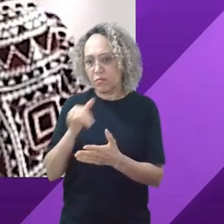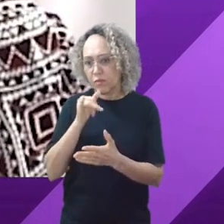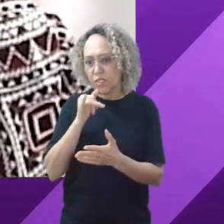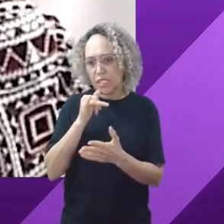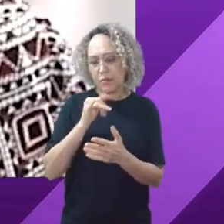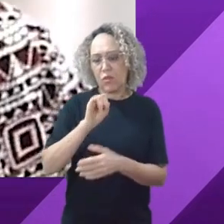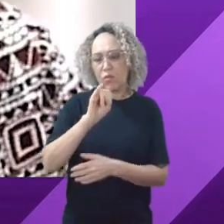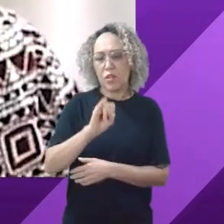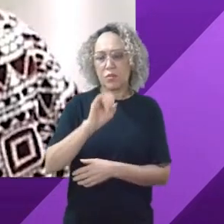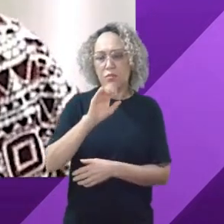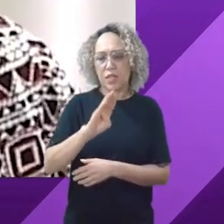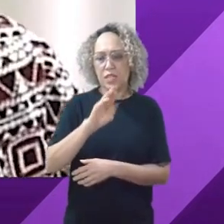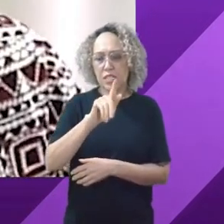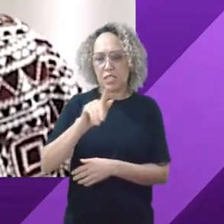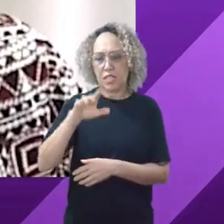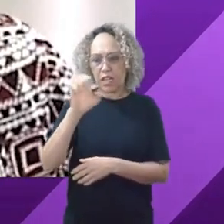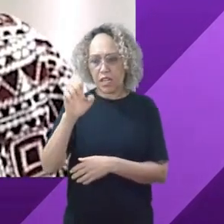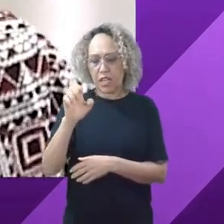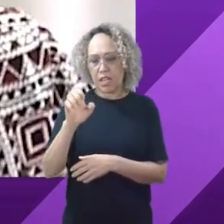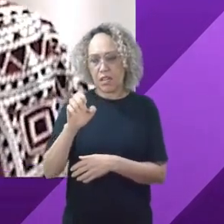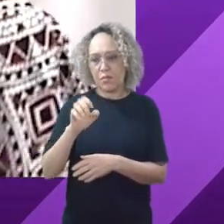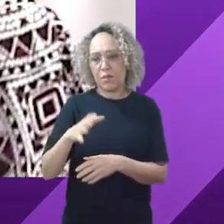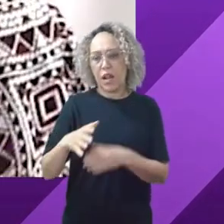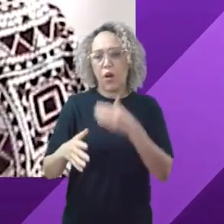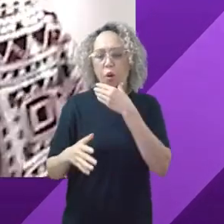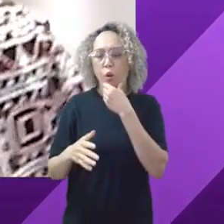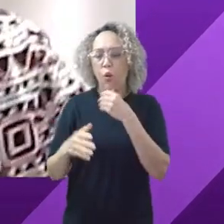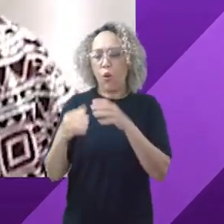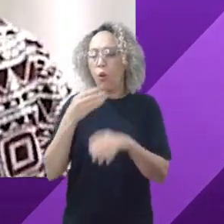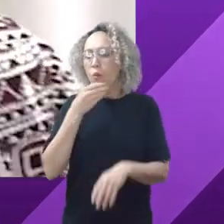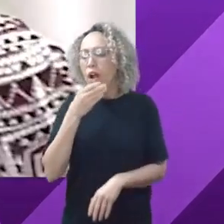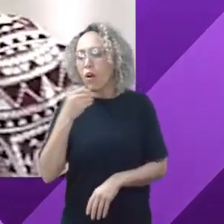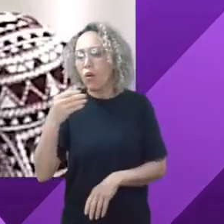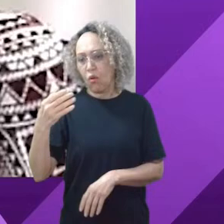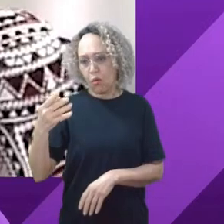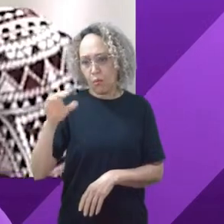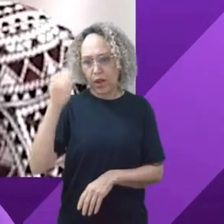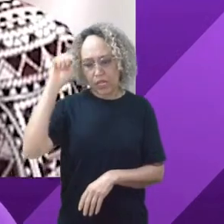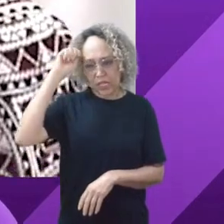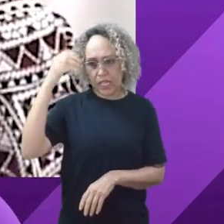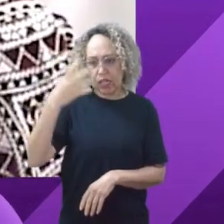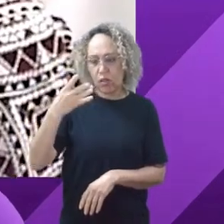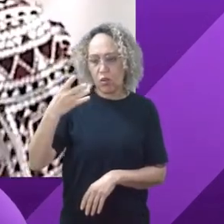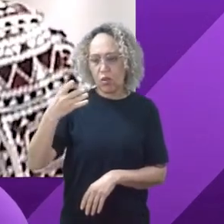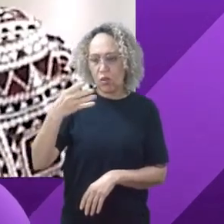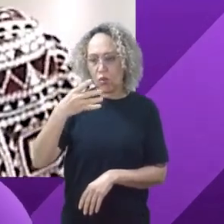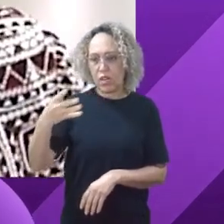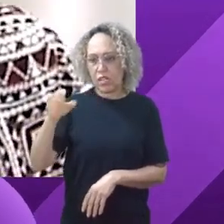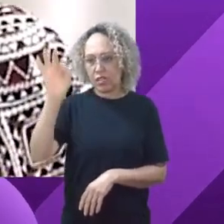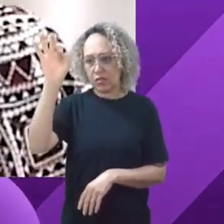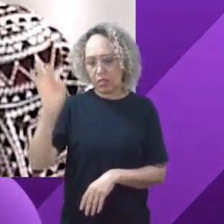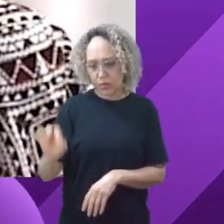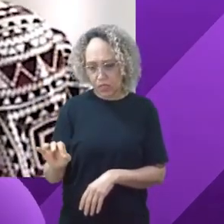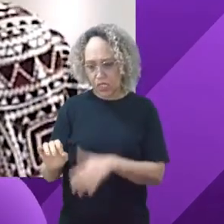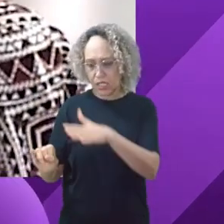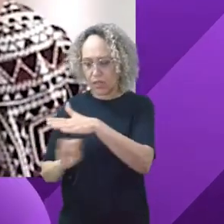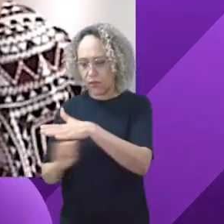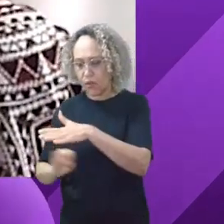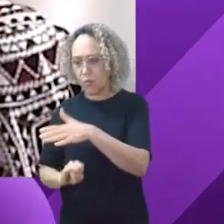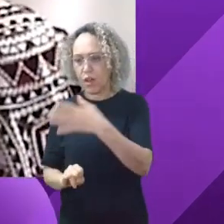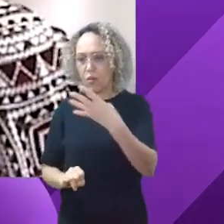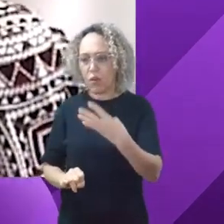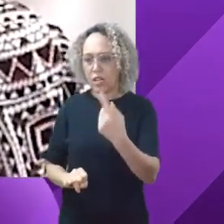de 44% para homens negros, 41% para homens não negros, em geral,